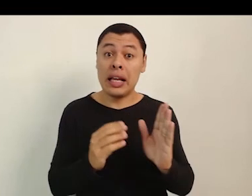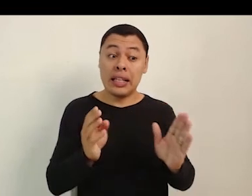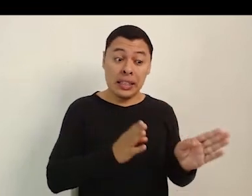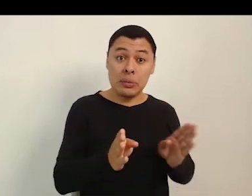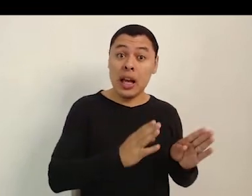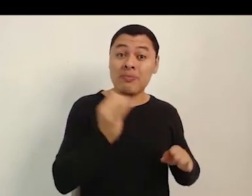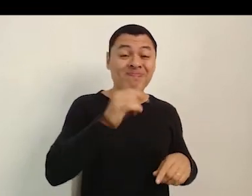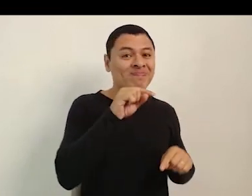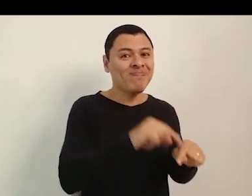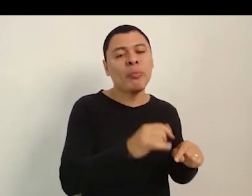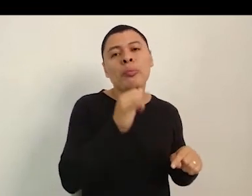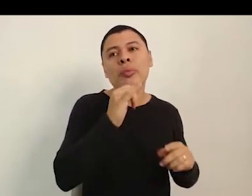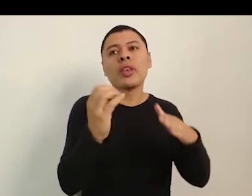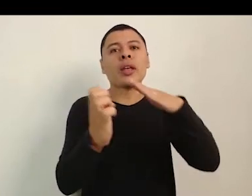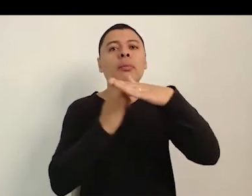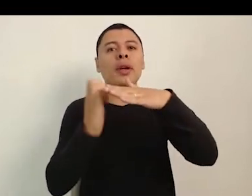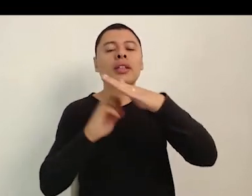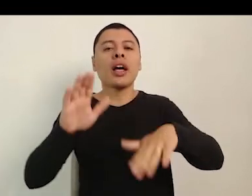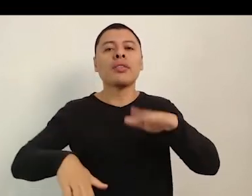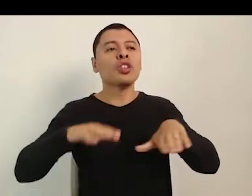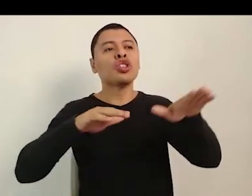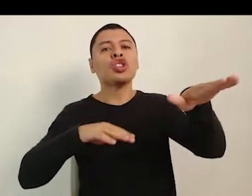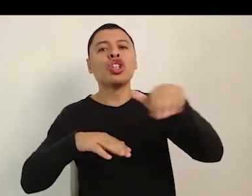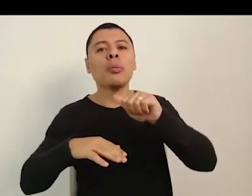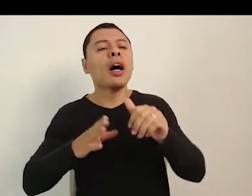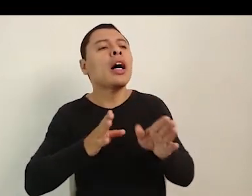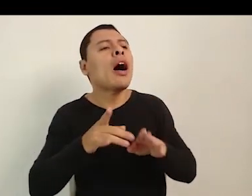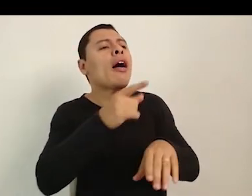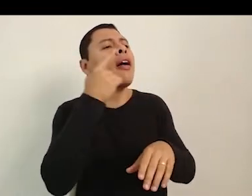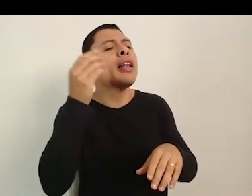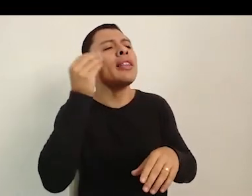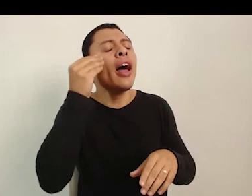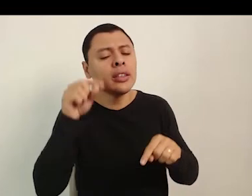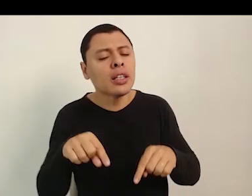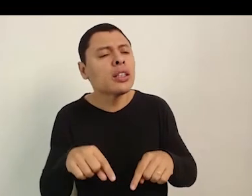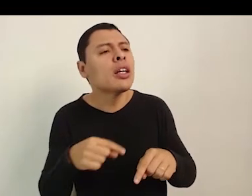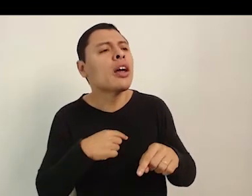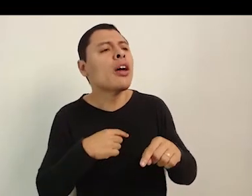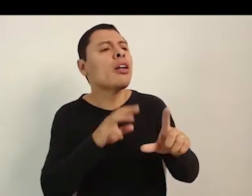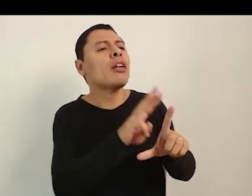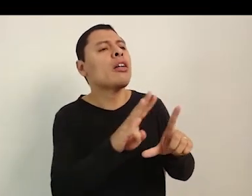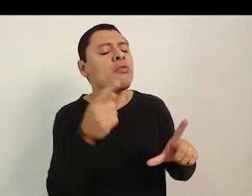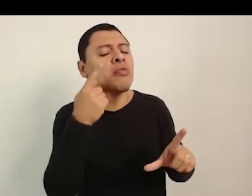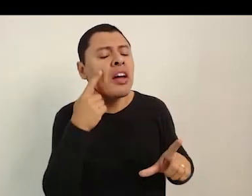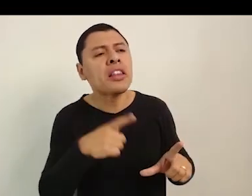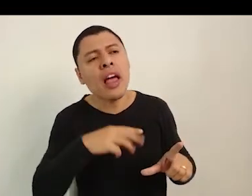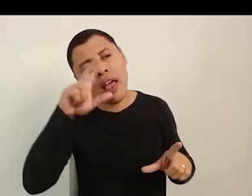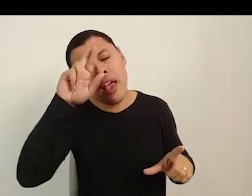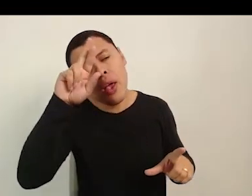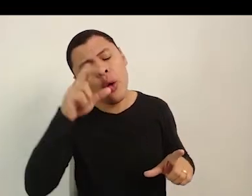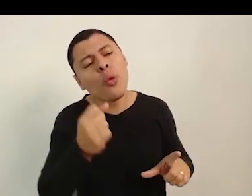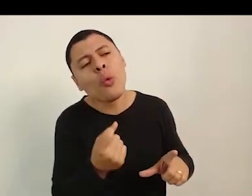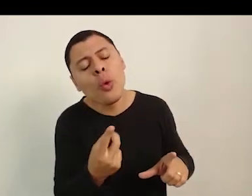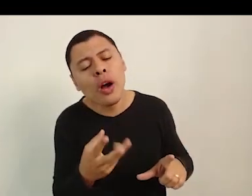que de acessibilidade, ou então só o consultor de acessibilidade. Faz um teste aqui para mim em produção, só para ver quantos erros eu tenho, e